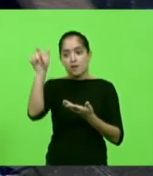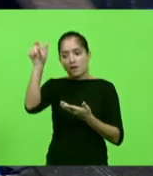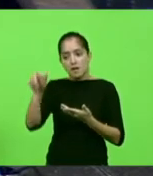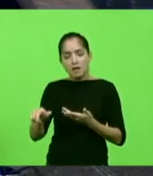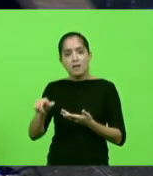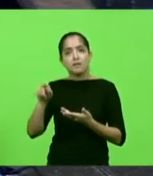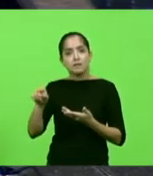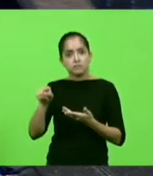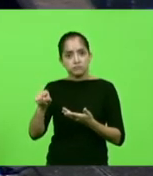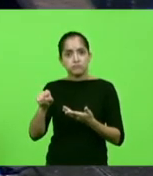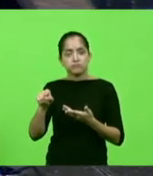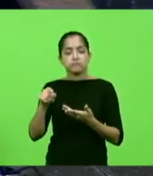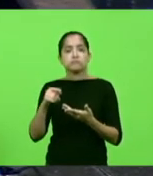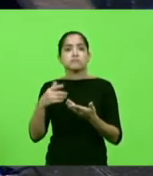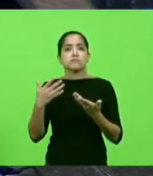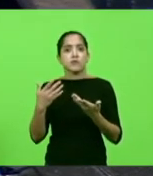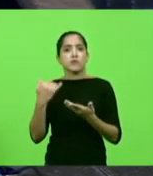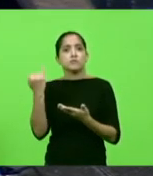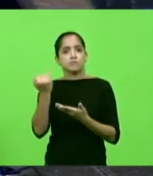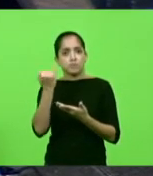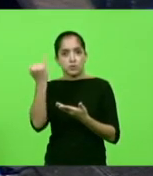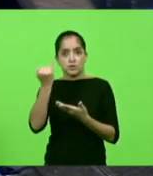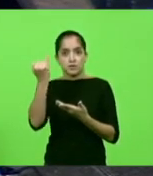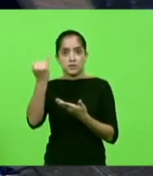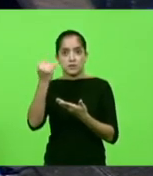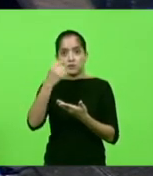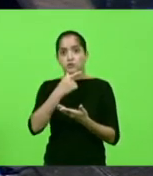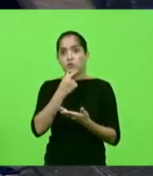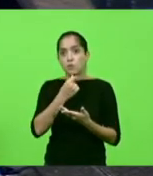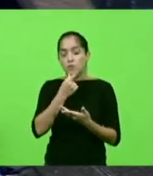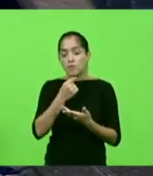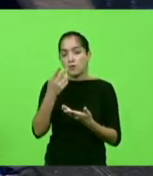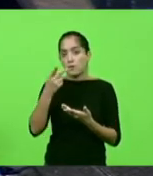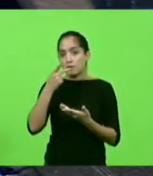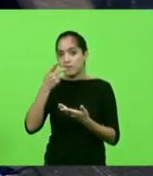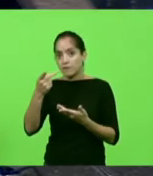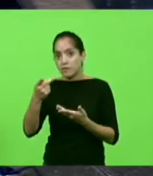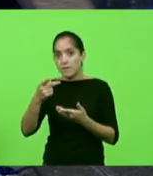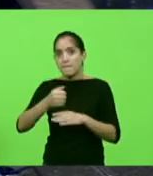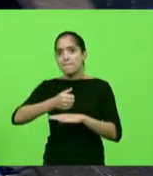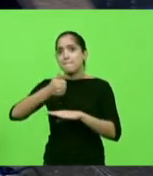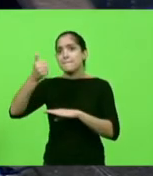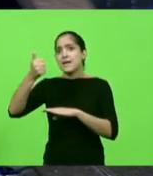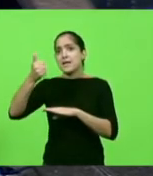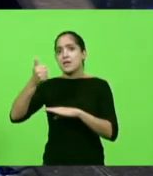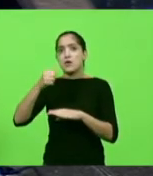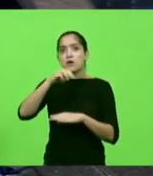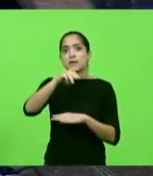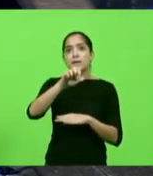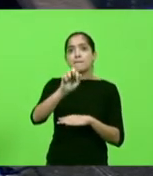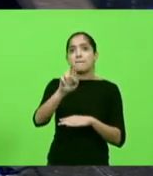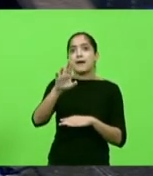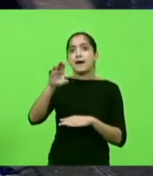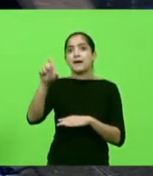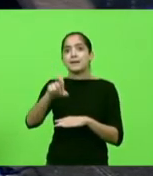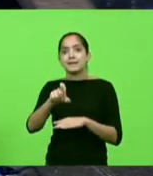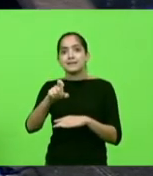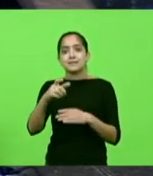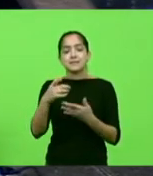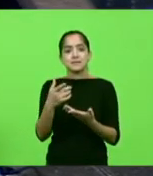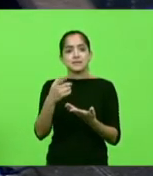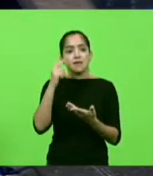grande profeta, temos que admitir isso. Pelo menos, como ele dizia, ele foi melhor que Marx. Marx previu